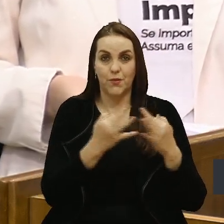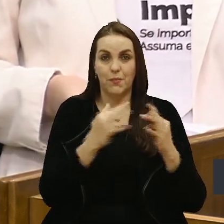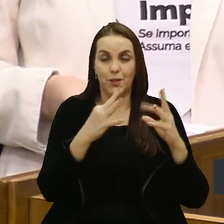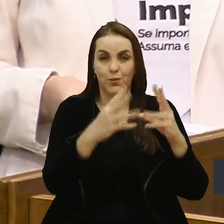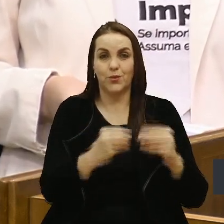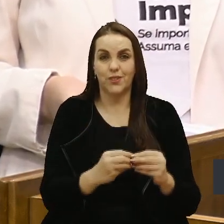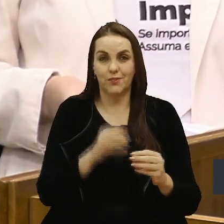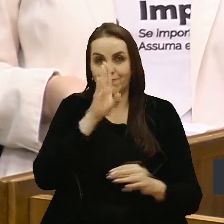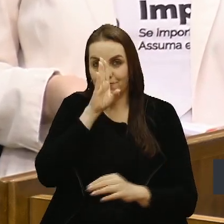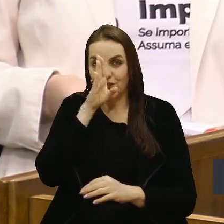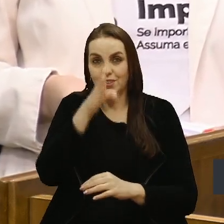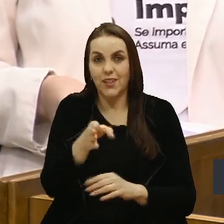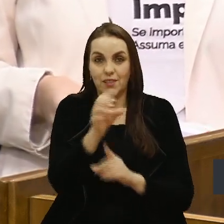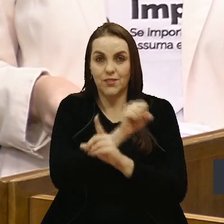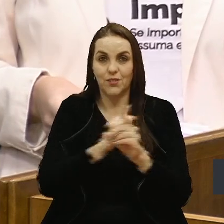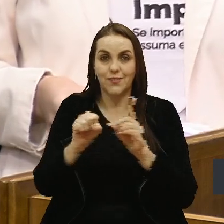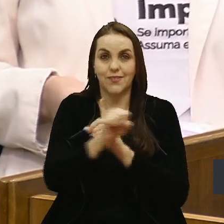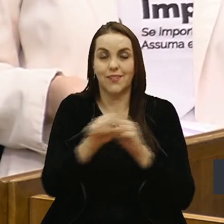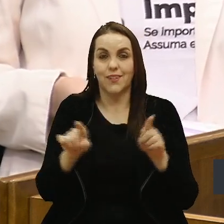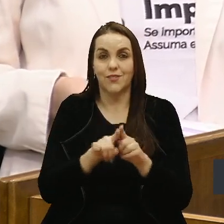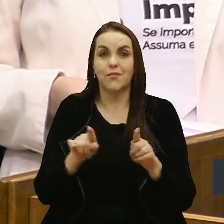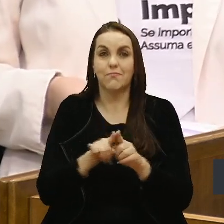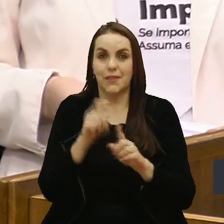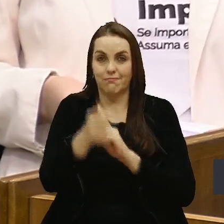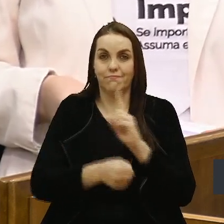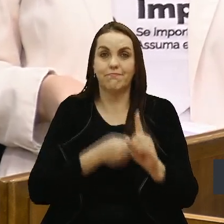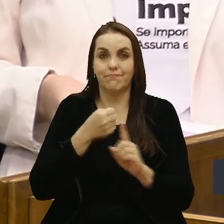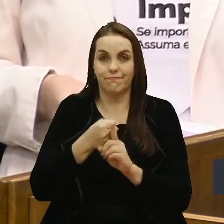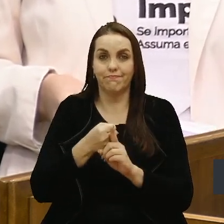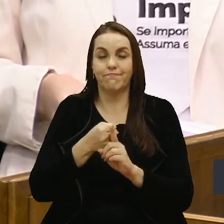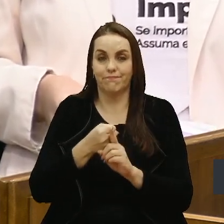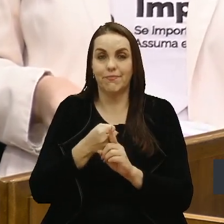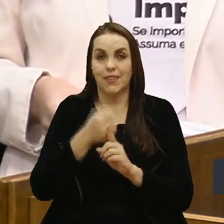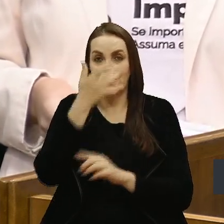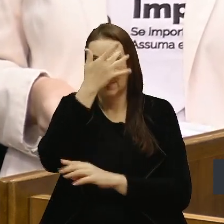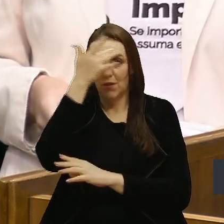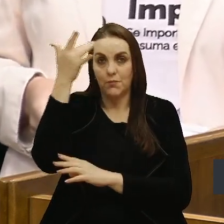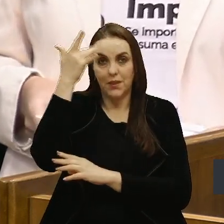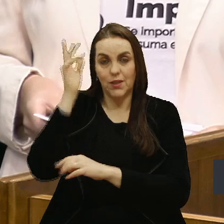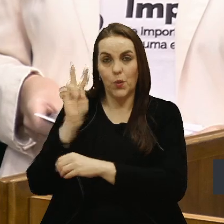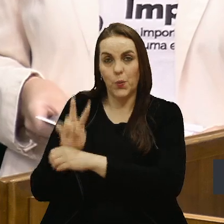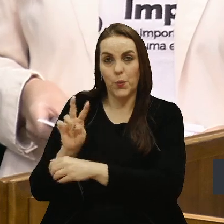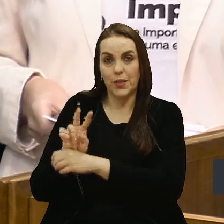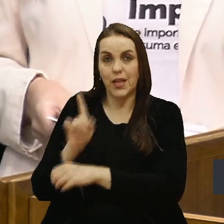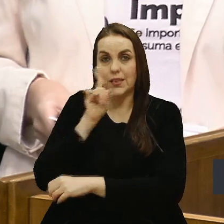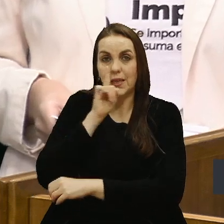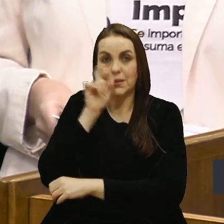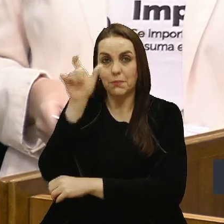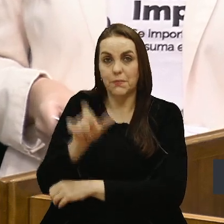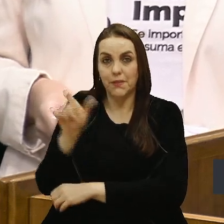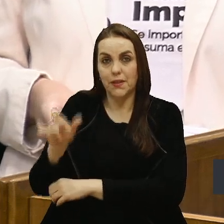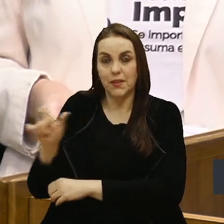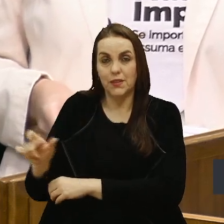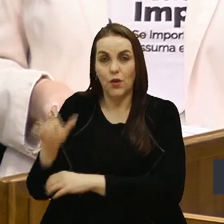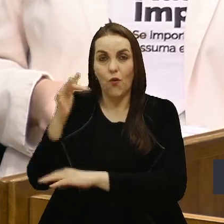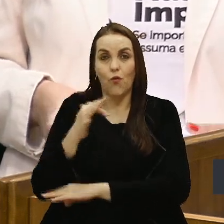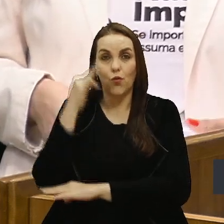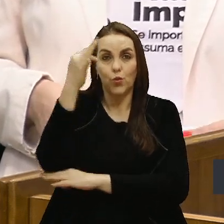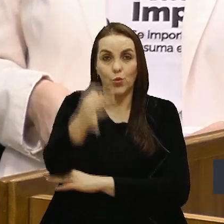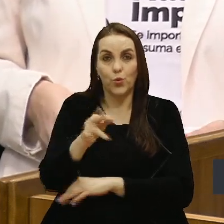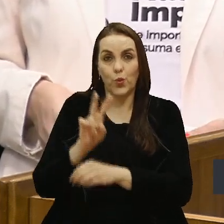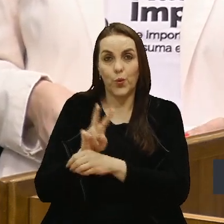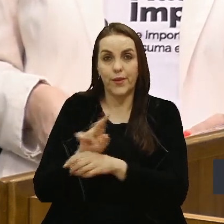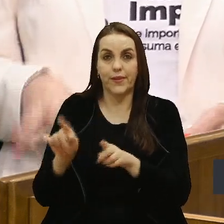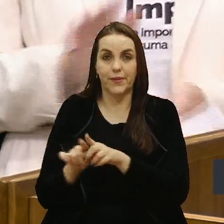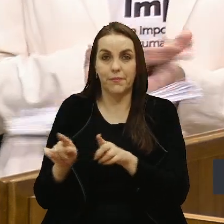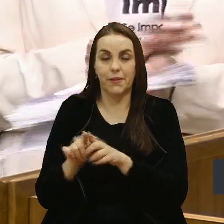impacta diretamente a sociedade que estamos construindo, e cuidar da saúde mental materna também é cuidar do nosso futuro. Muito obrigada a todos, um